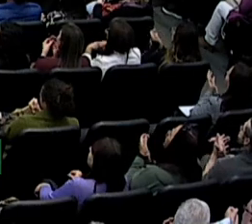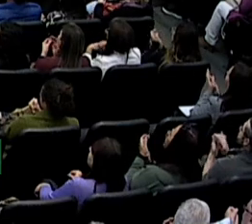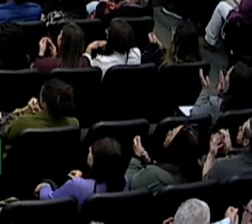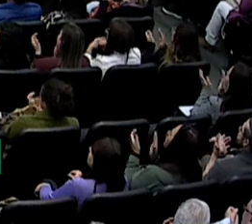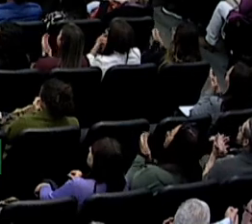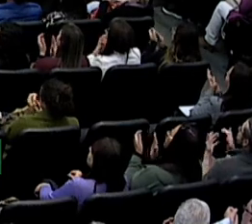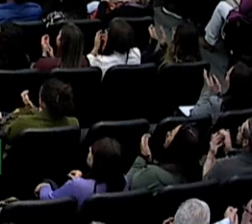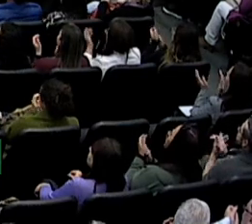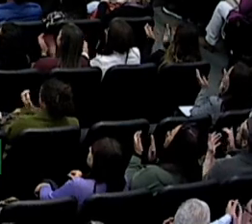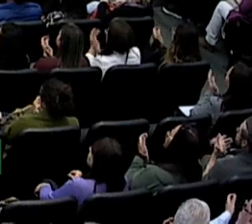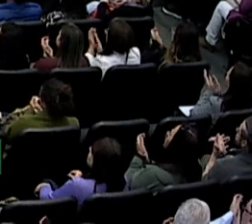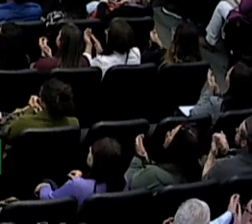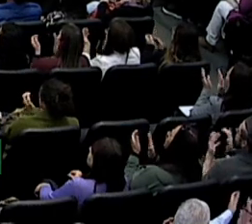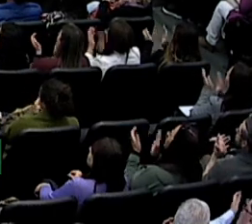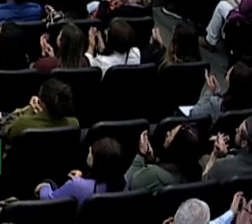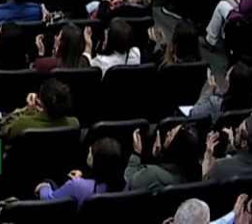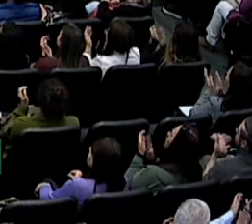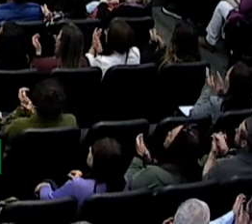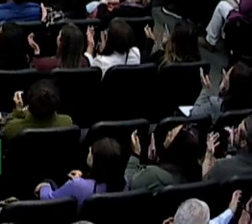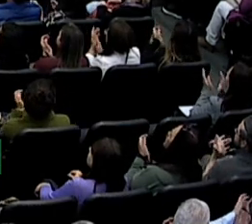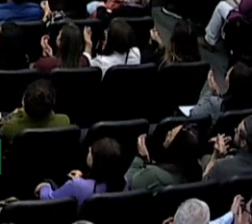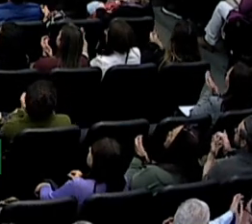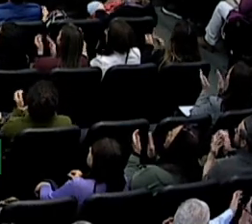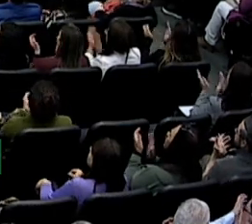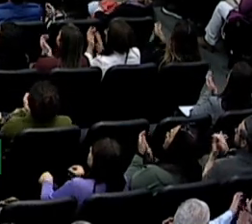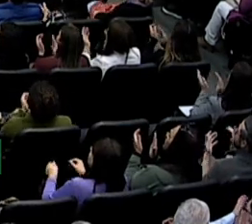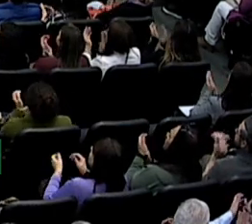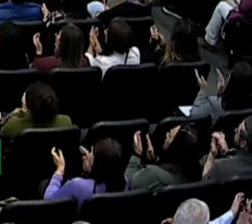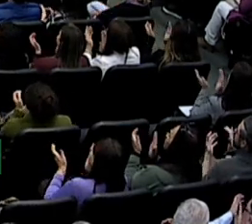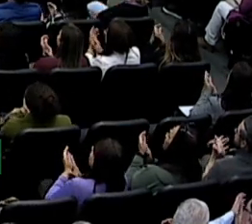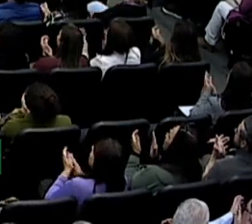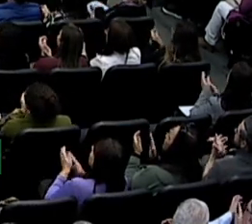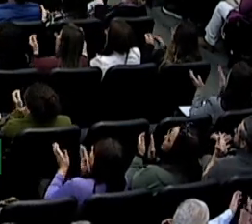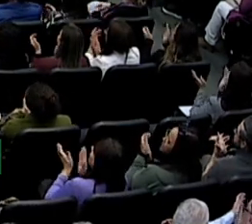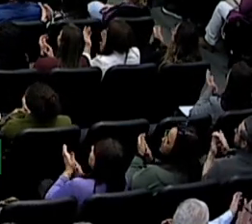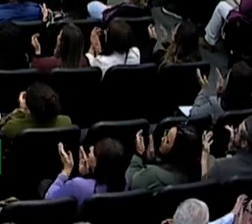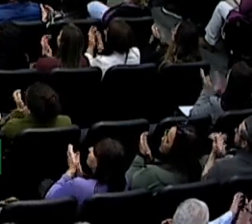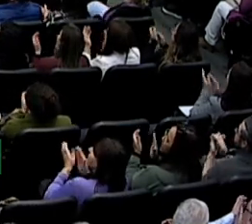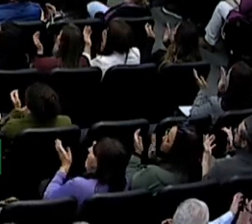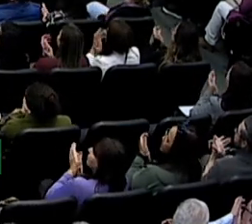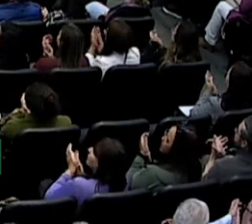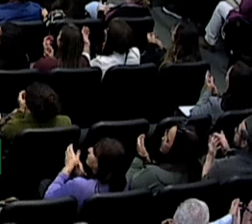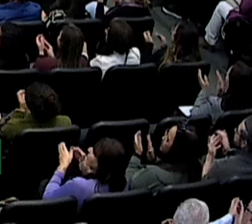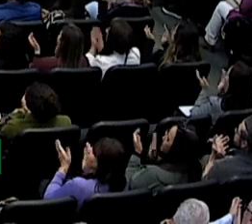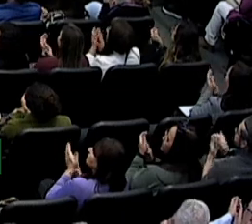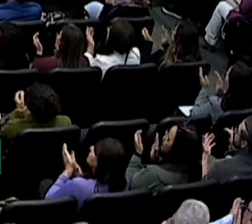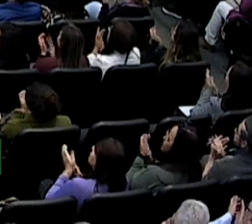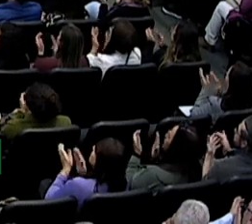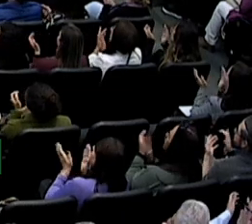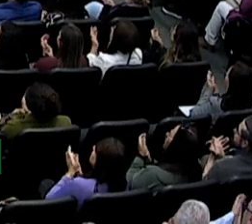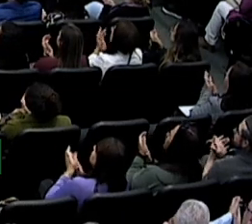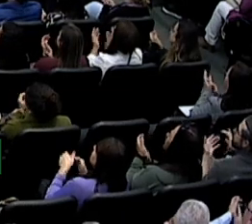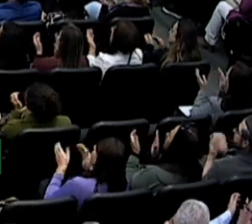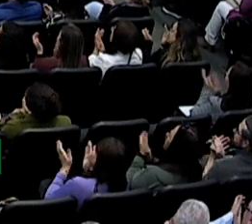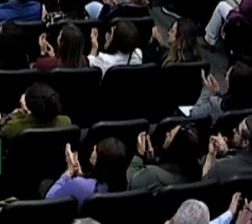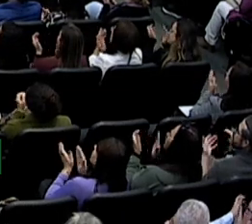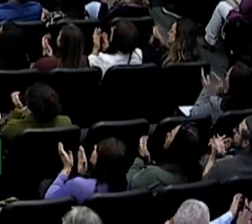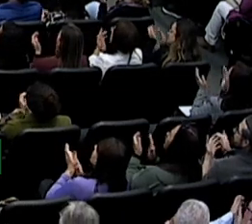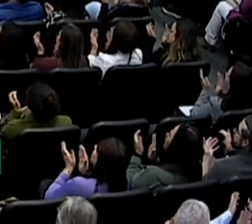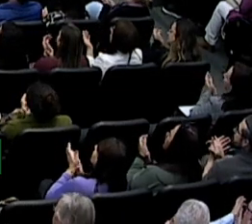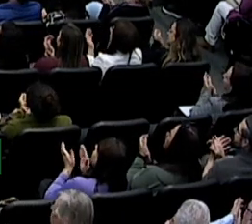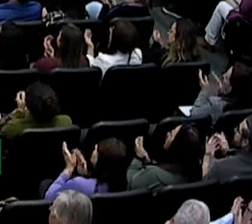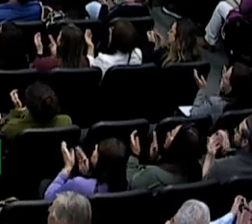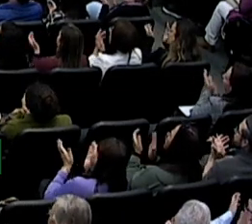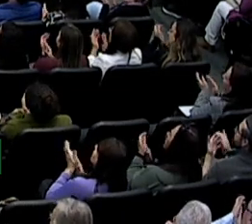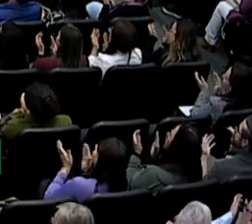maré vem. A maré vai, a maré vem. A maré vai, a maré vem. A maré vai, a